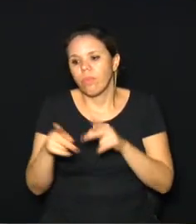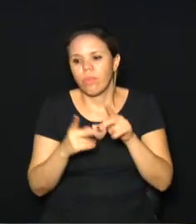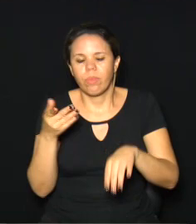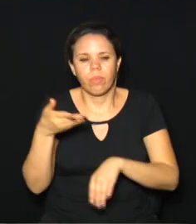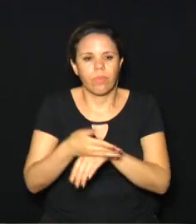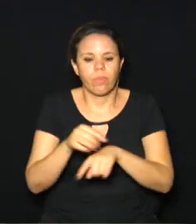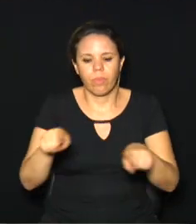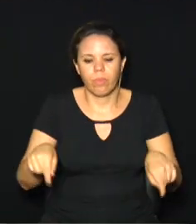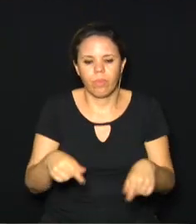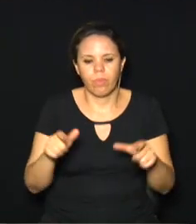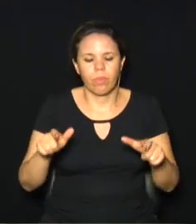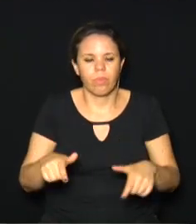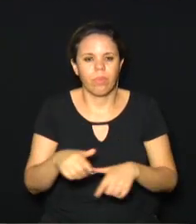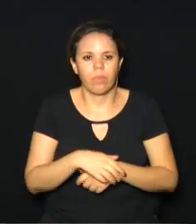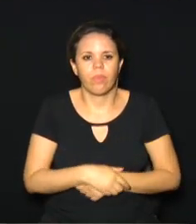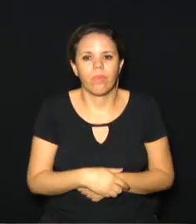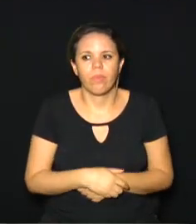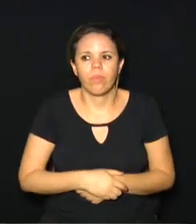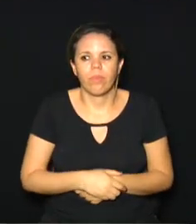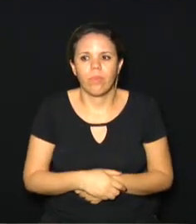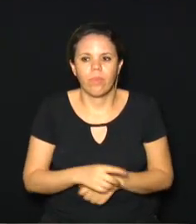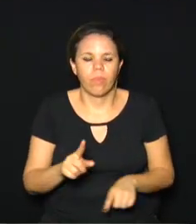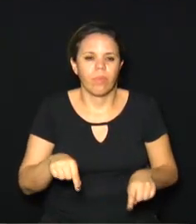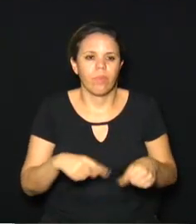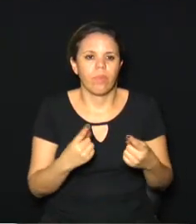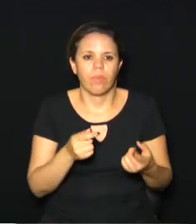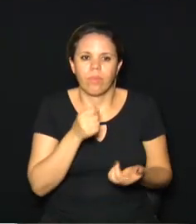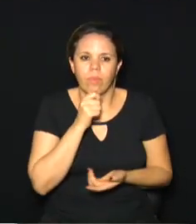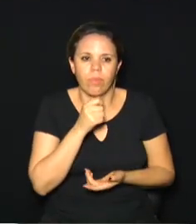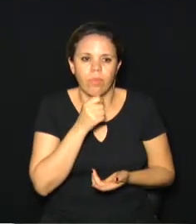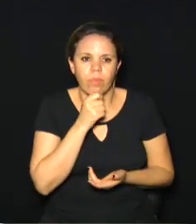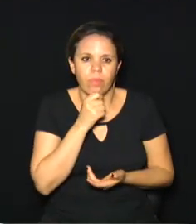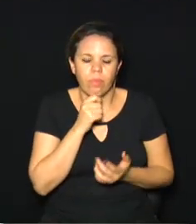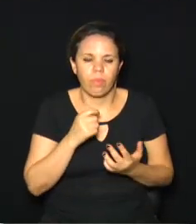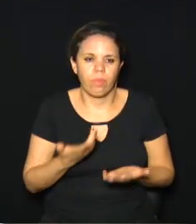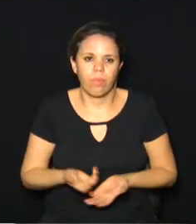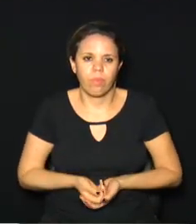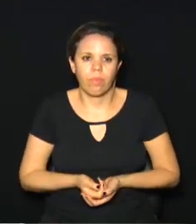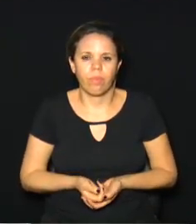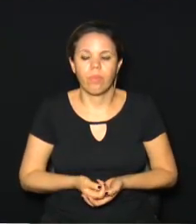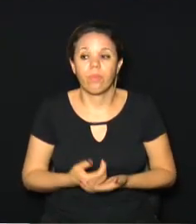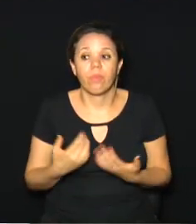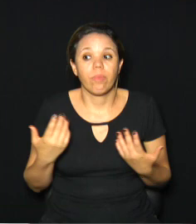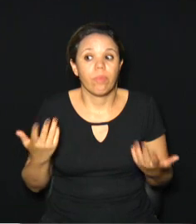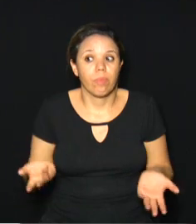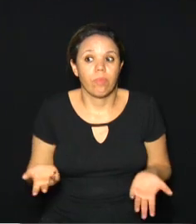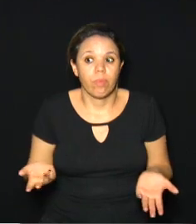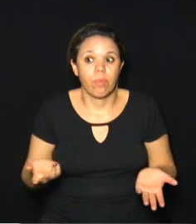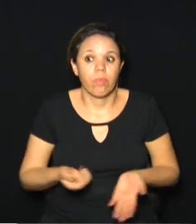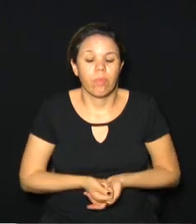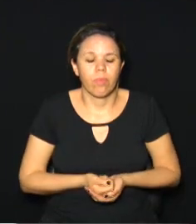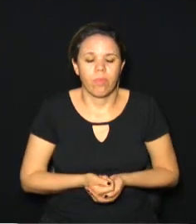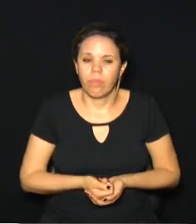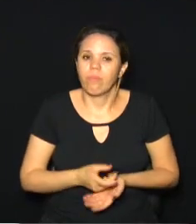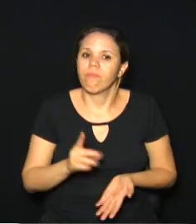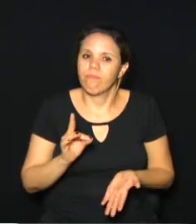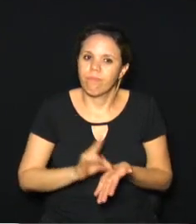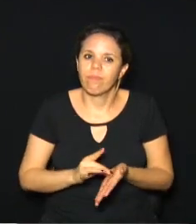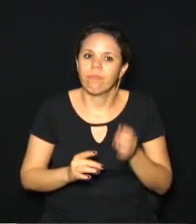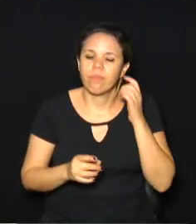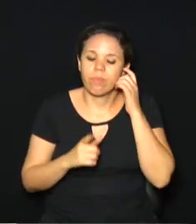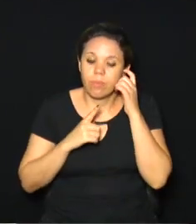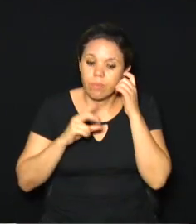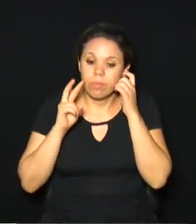pessoas no mesmo local, são desafios ainda, são desafios. Então, nós realmente temos que ver com